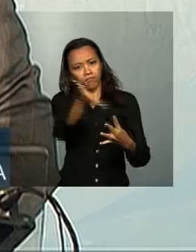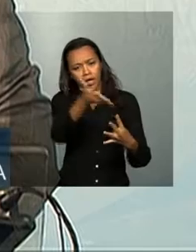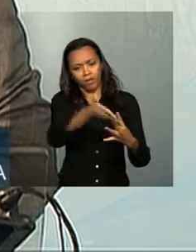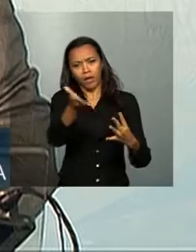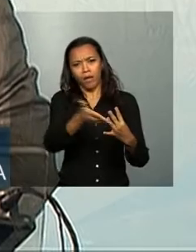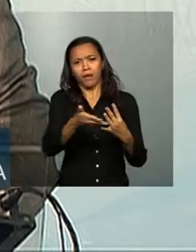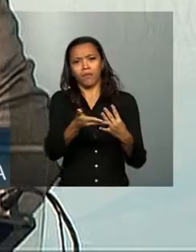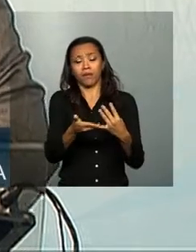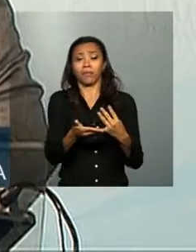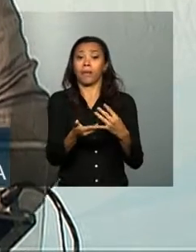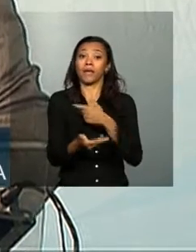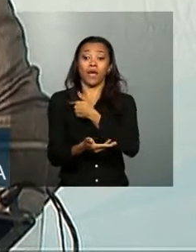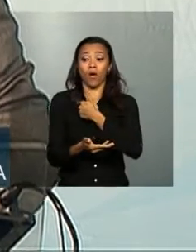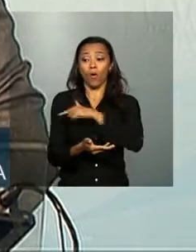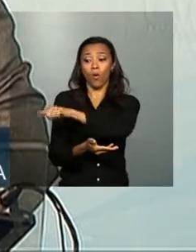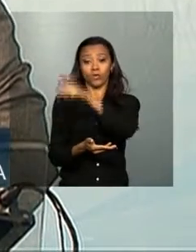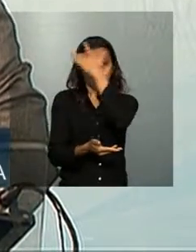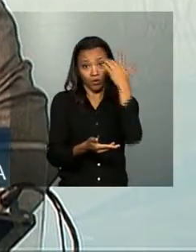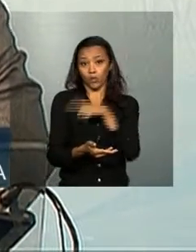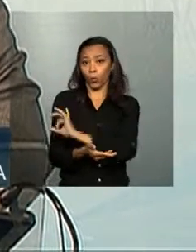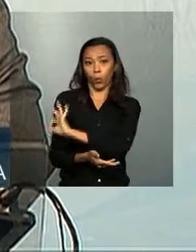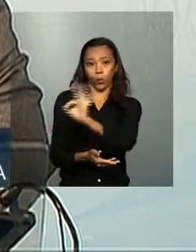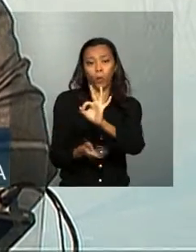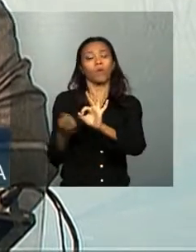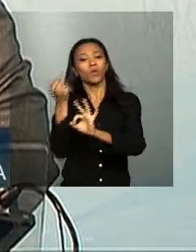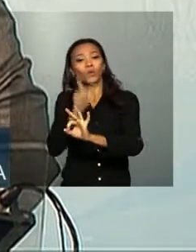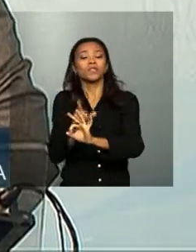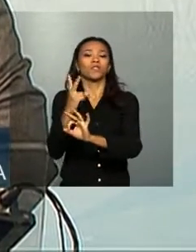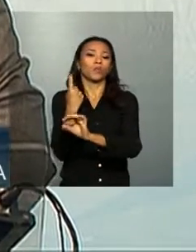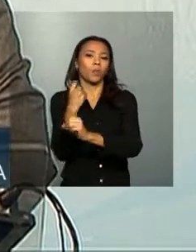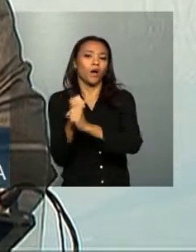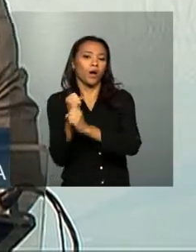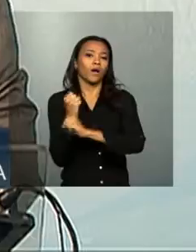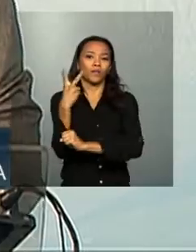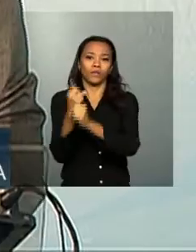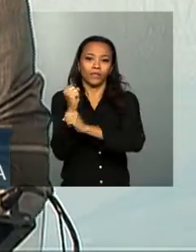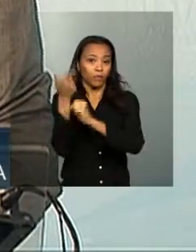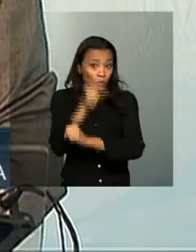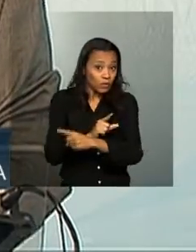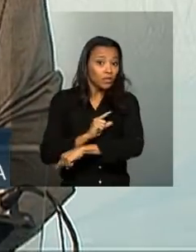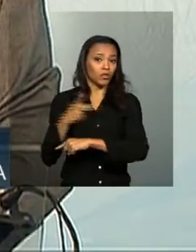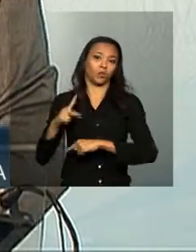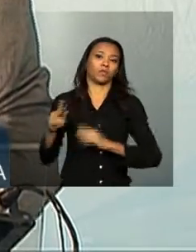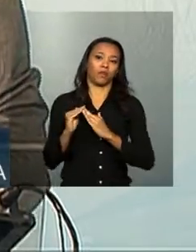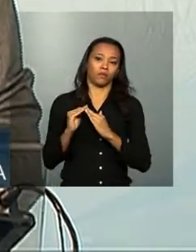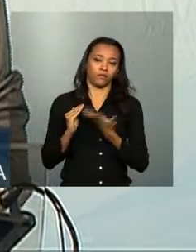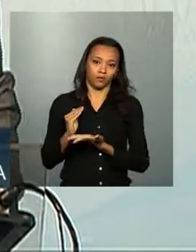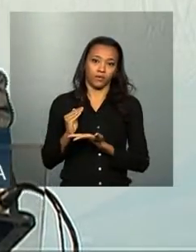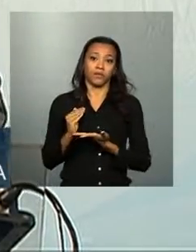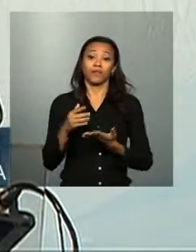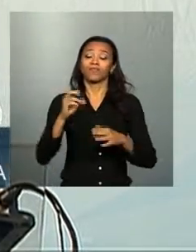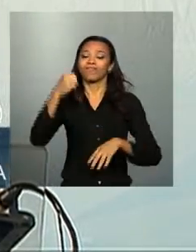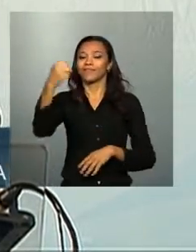pessoas possam ter, mês que vem, daqui a um ano, daqui a 2 anos, mais casas para morar. Então, aqui vai o